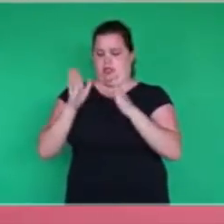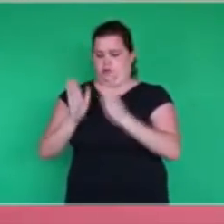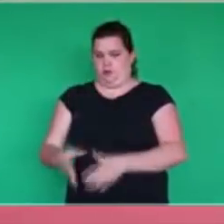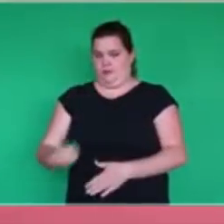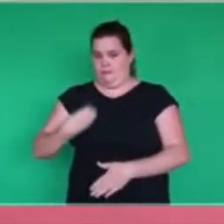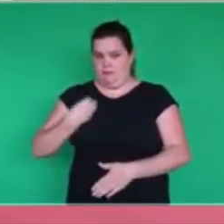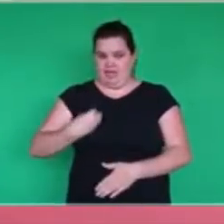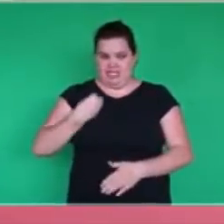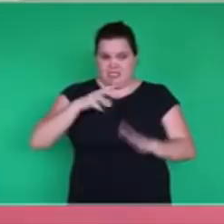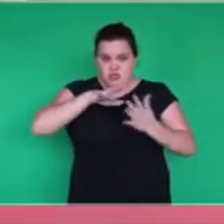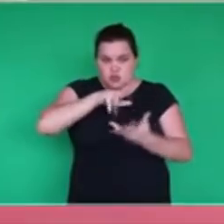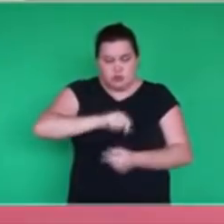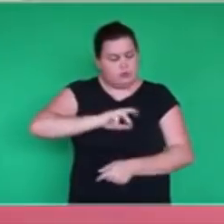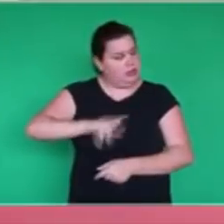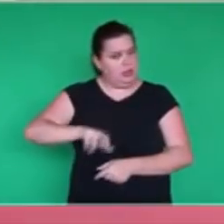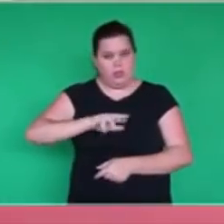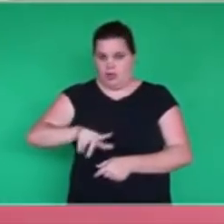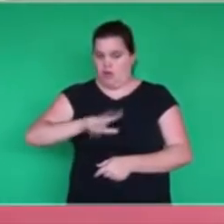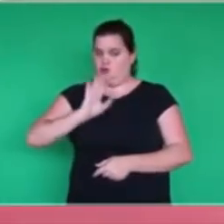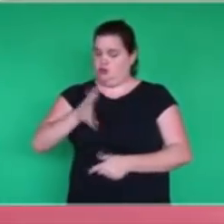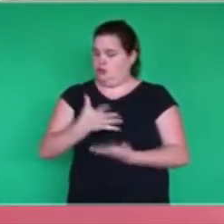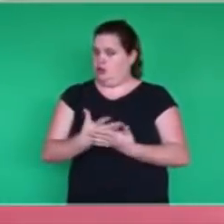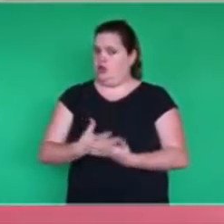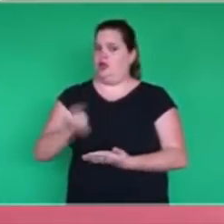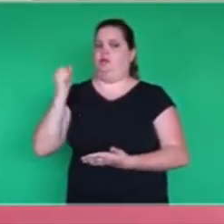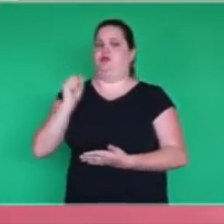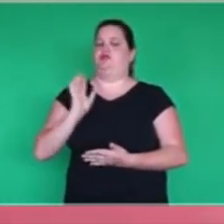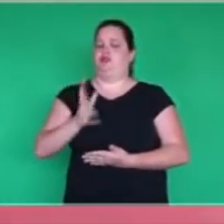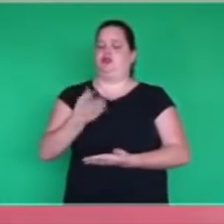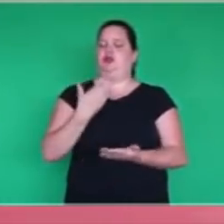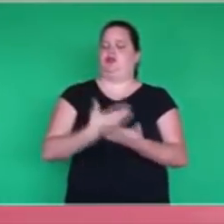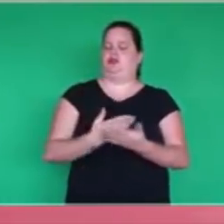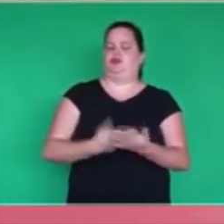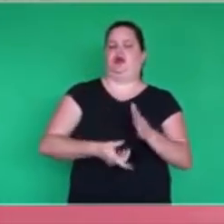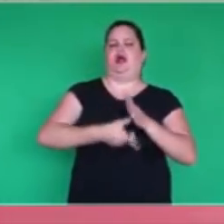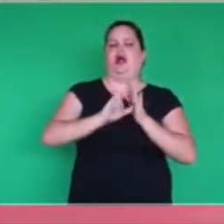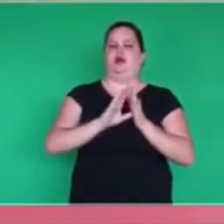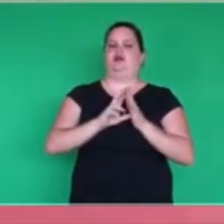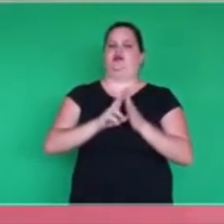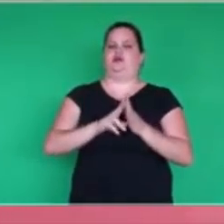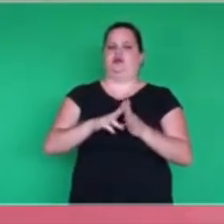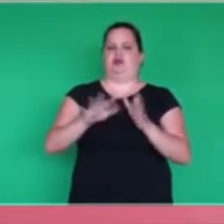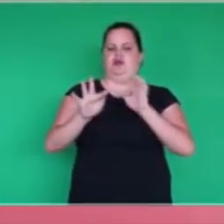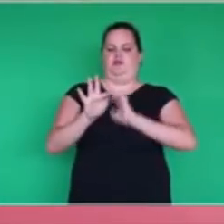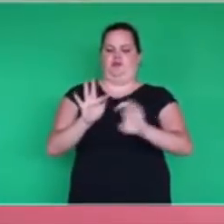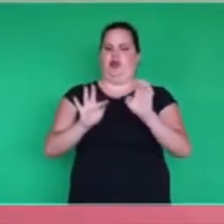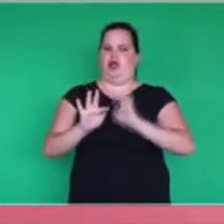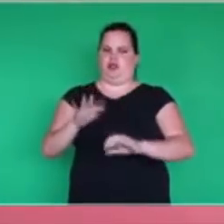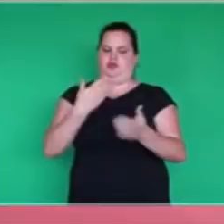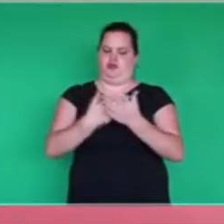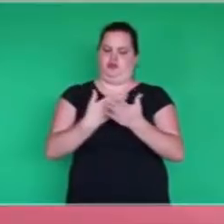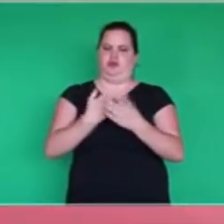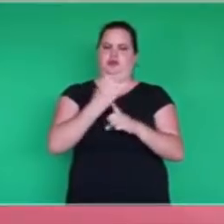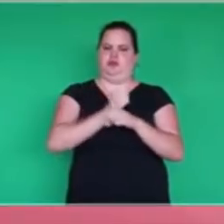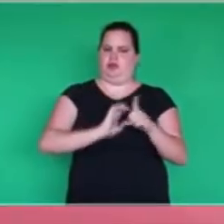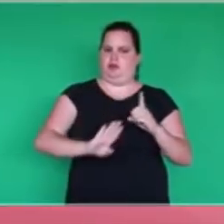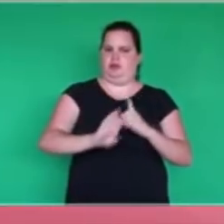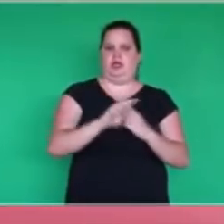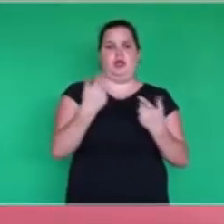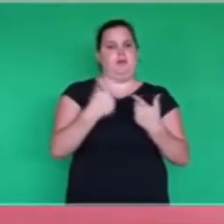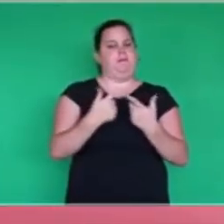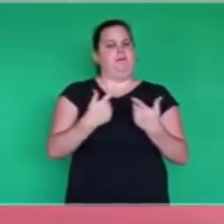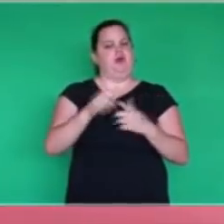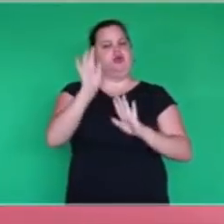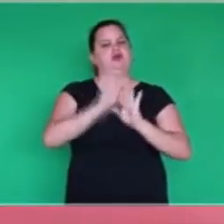Isso nós vimos no último estudo da carta à igreja de Filadélfia. Como guardaste a palavra da